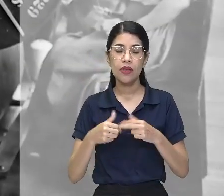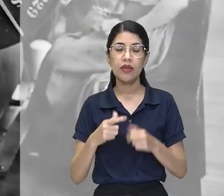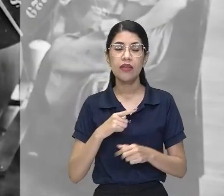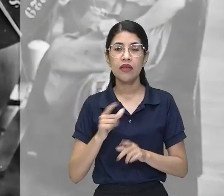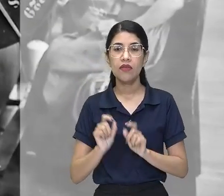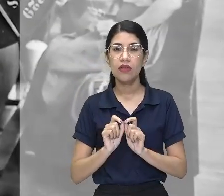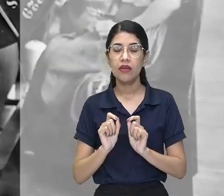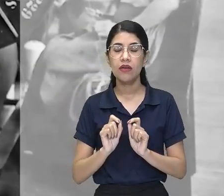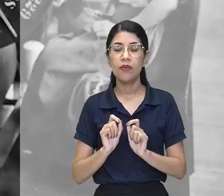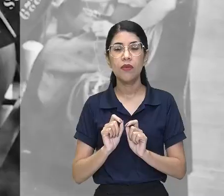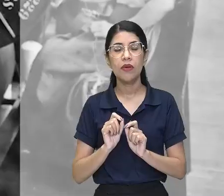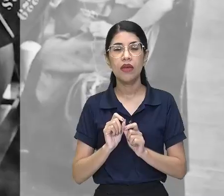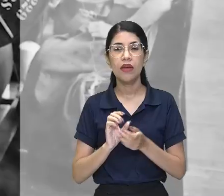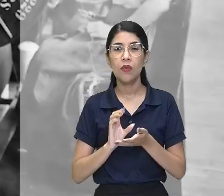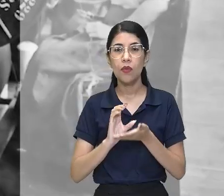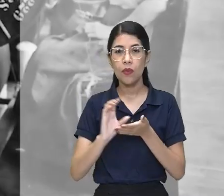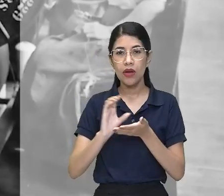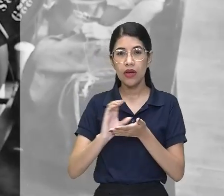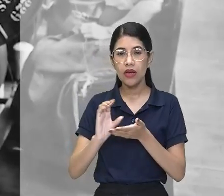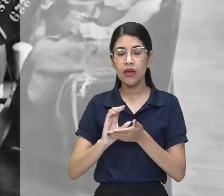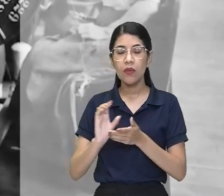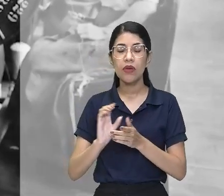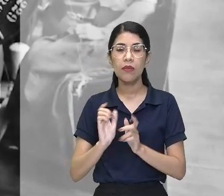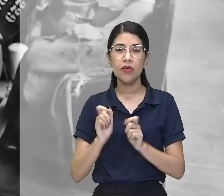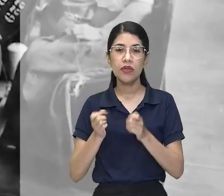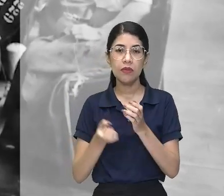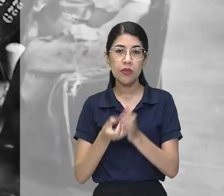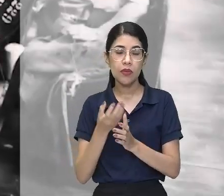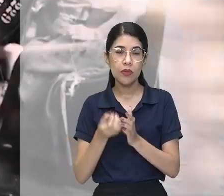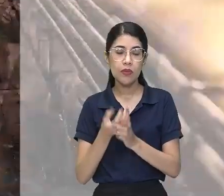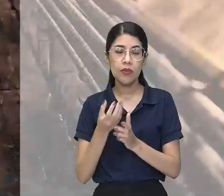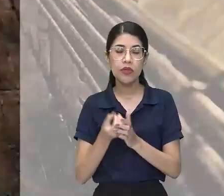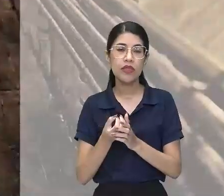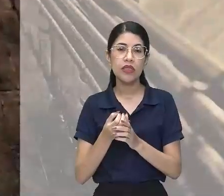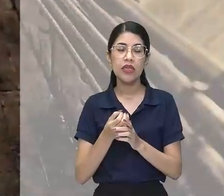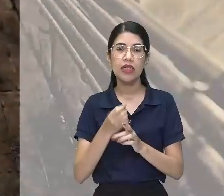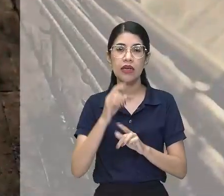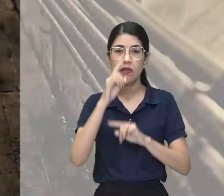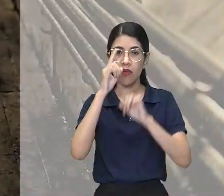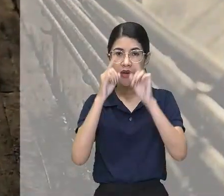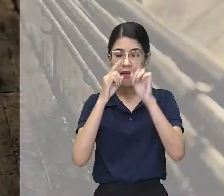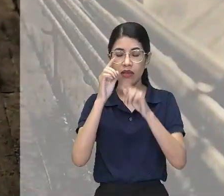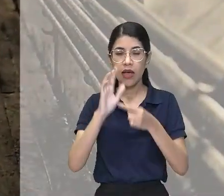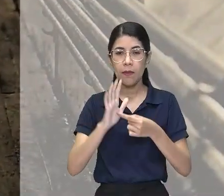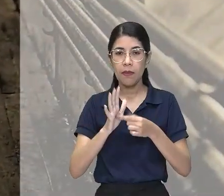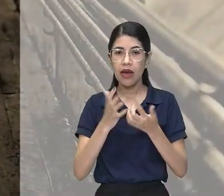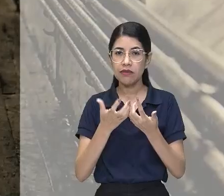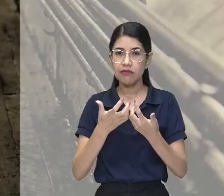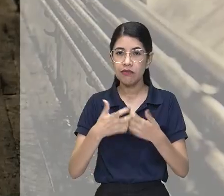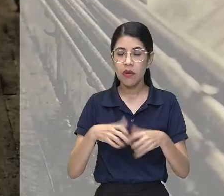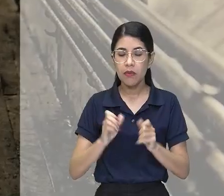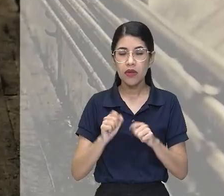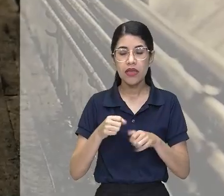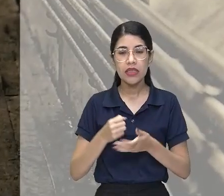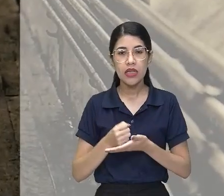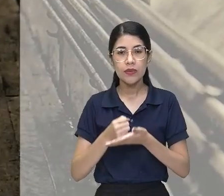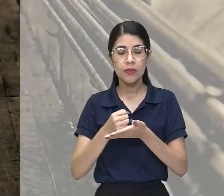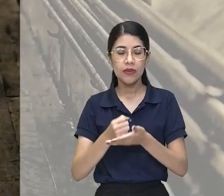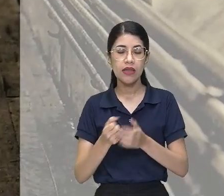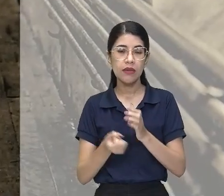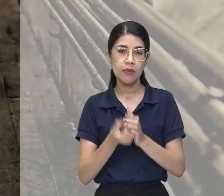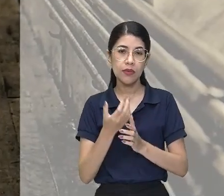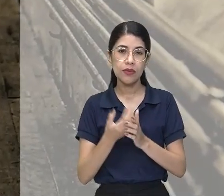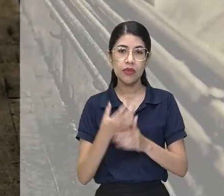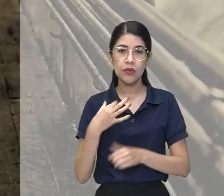essa investida em fabricar, em inventar máquinas que pudessem auxiliar na produção